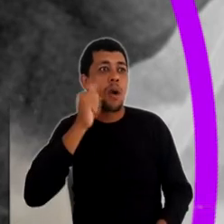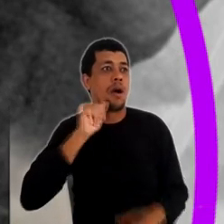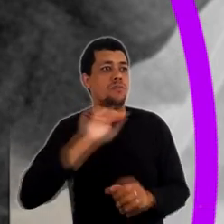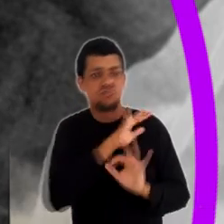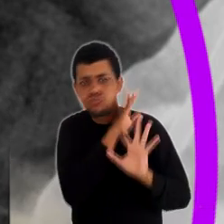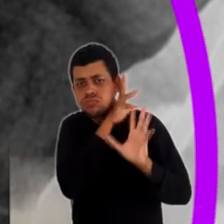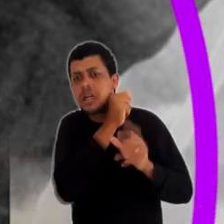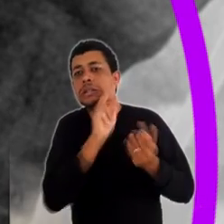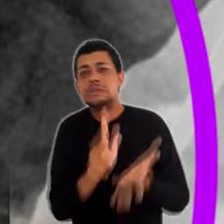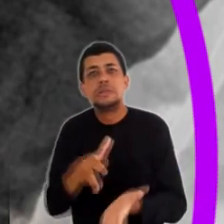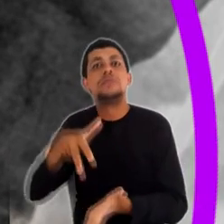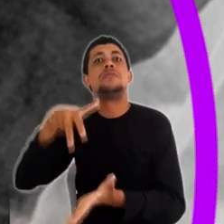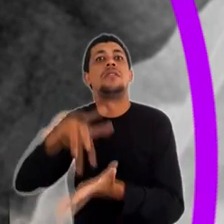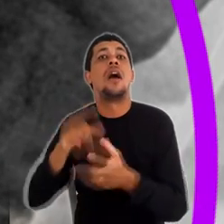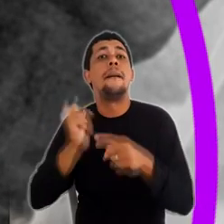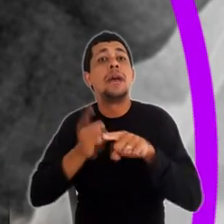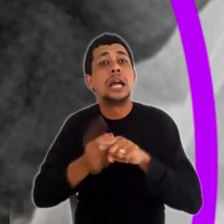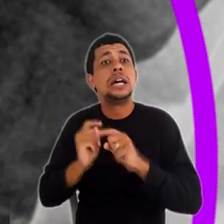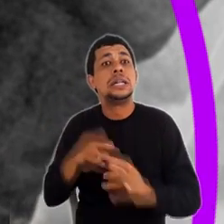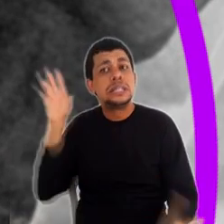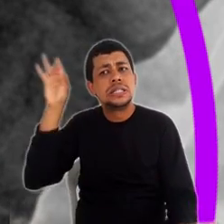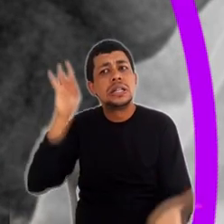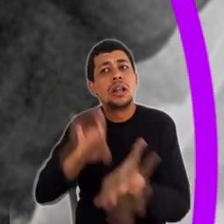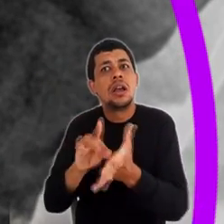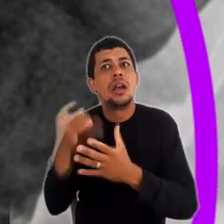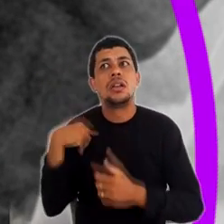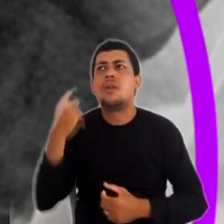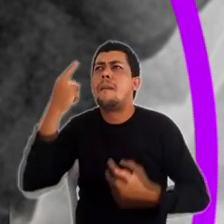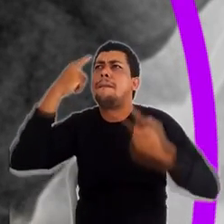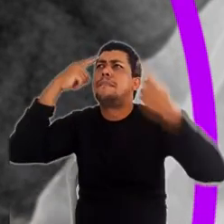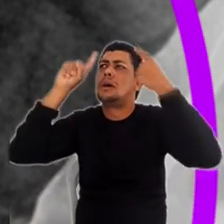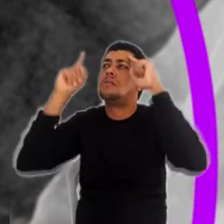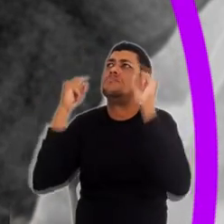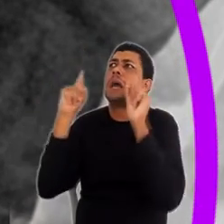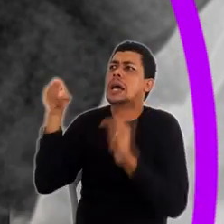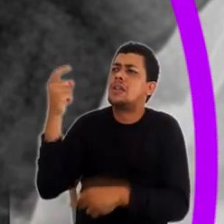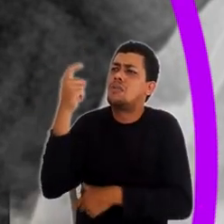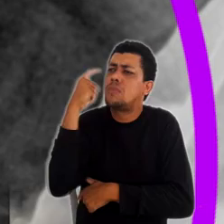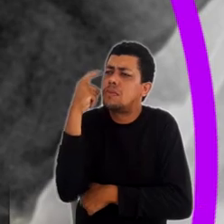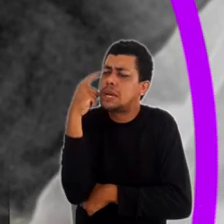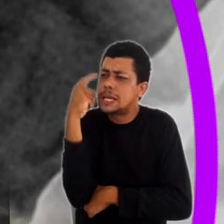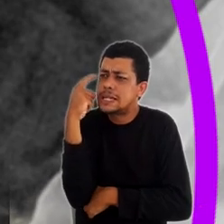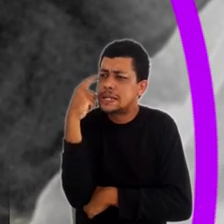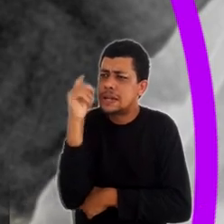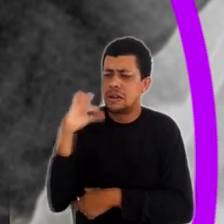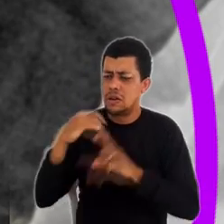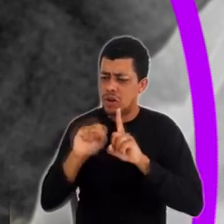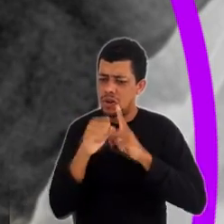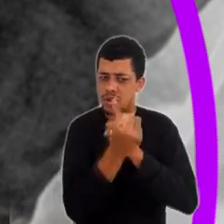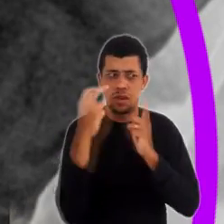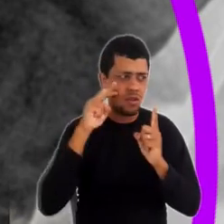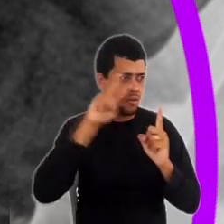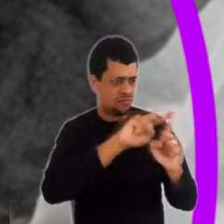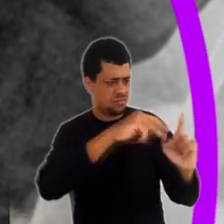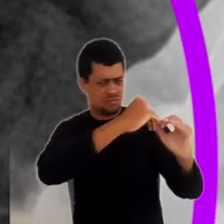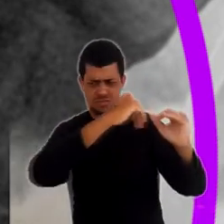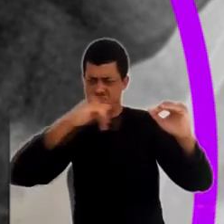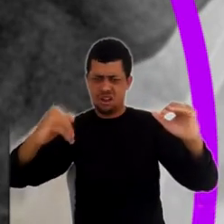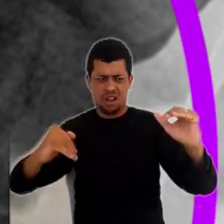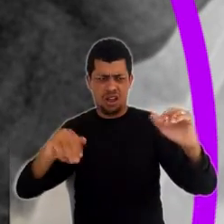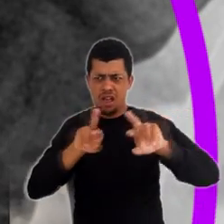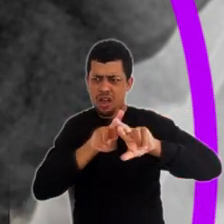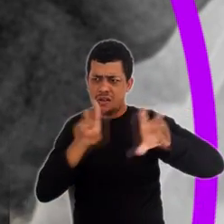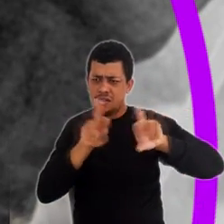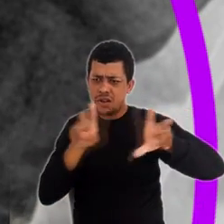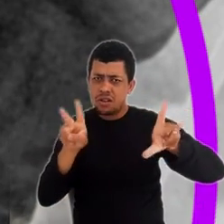levantar. Porque foi exatamente isso. Eu tive uma noção dos arquétipos da sociedade e eu me vi de um jeito totalmente